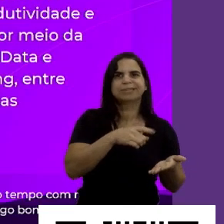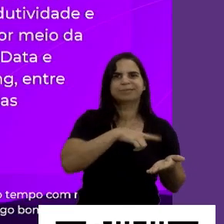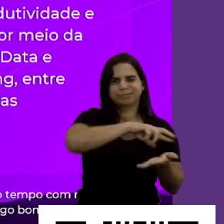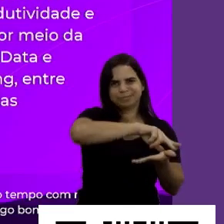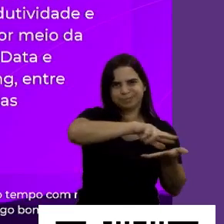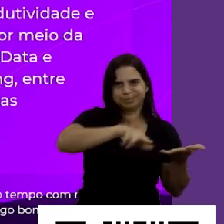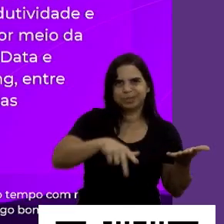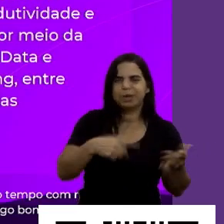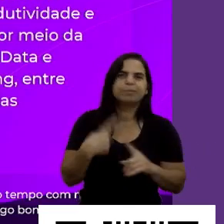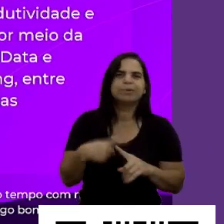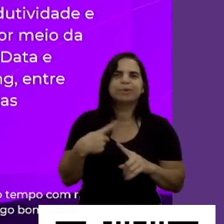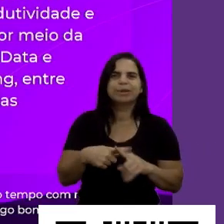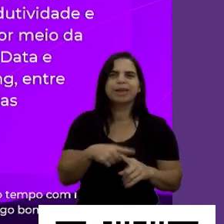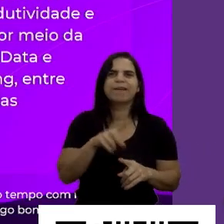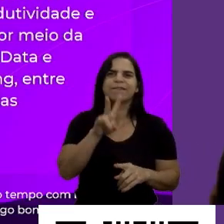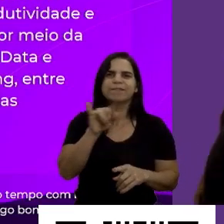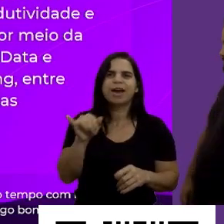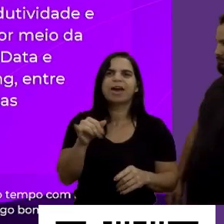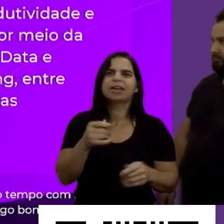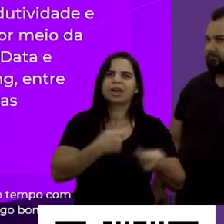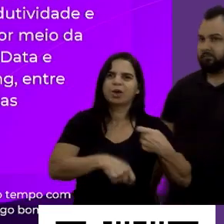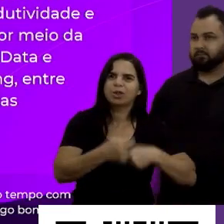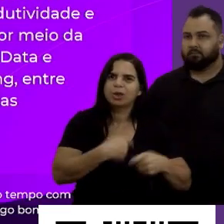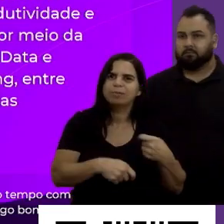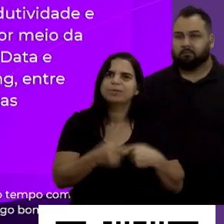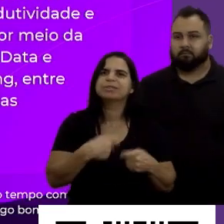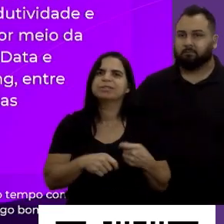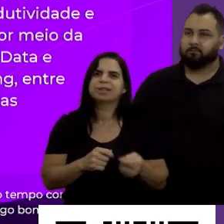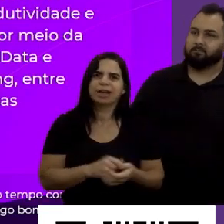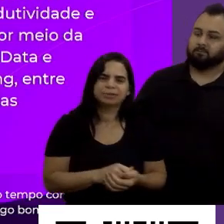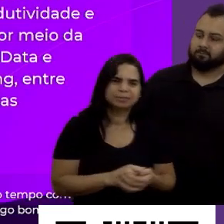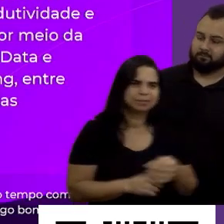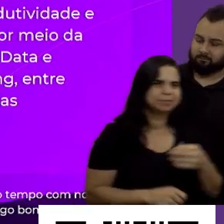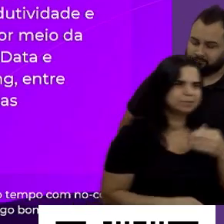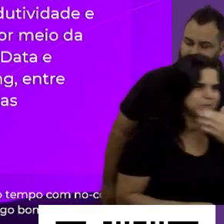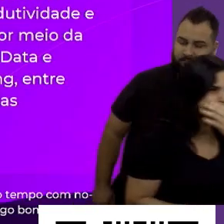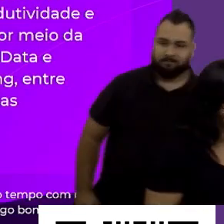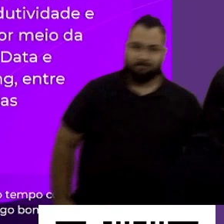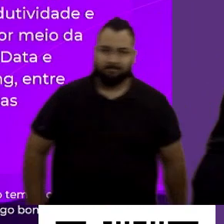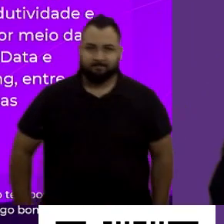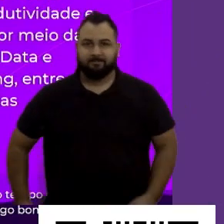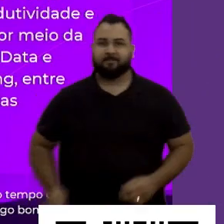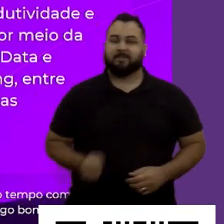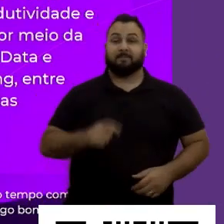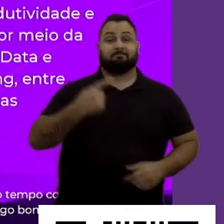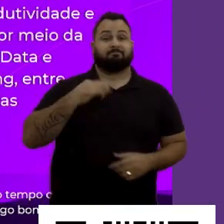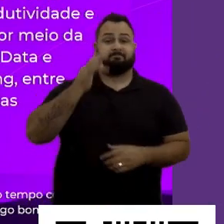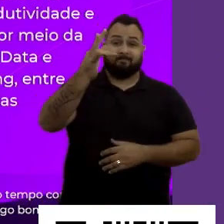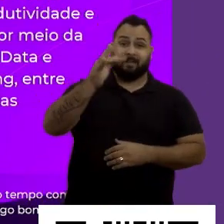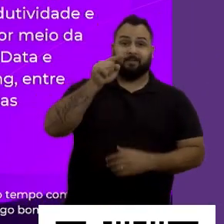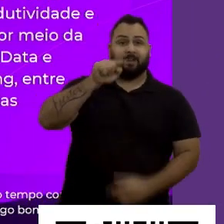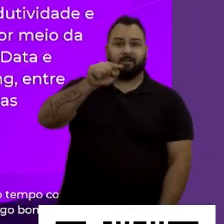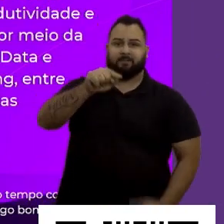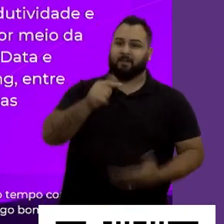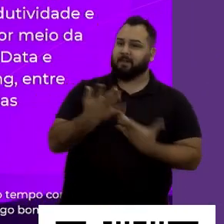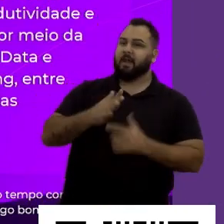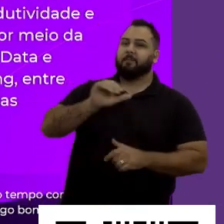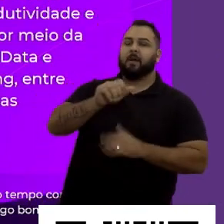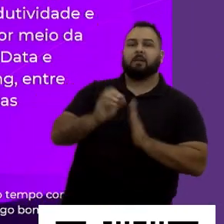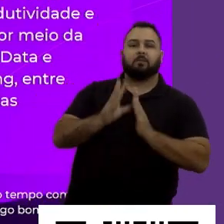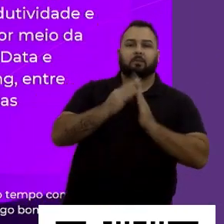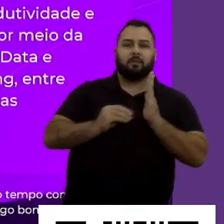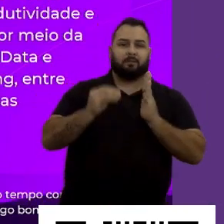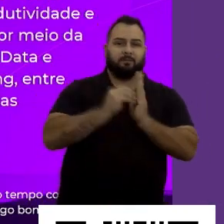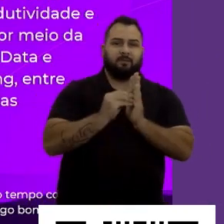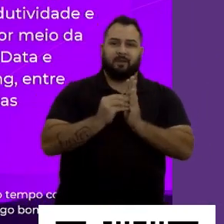isso vai economizar E vai agilizar todo um processo lá na frente na hora do desenvolvimento né porque a gente tá falando de uma